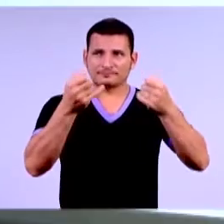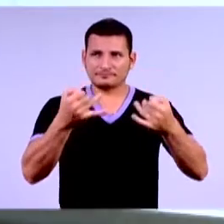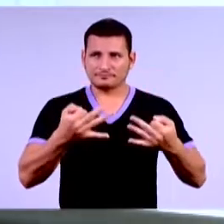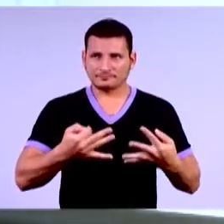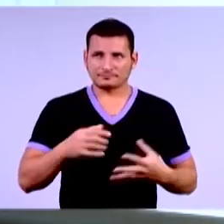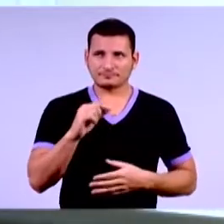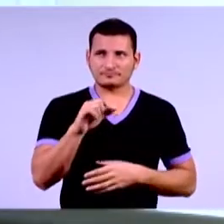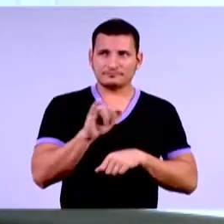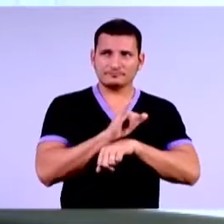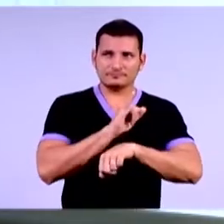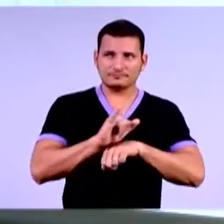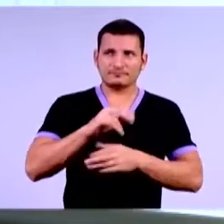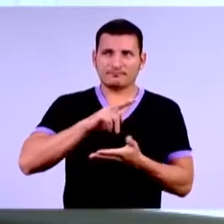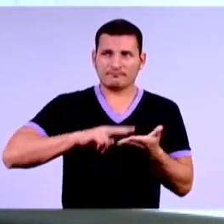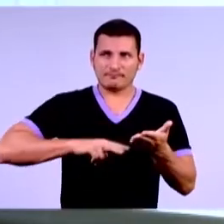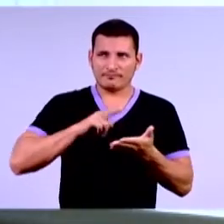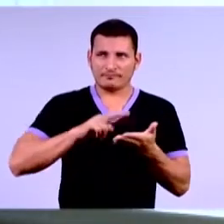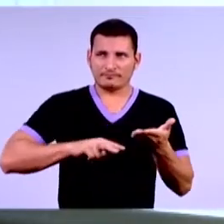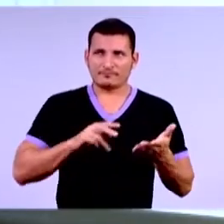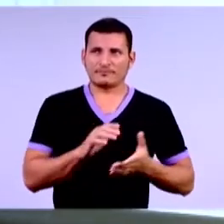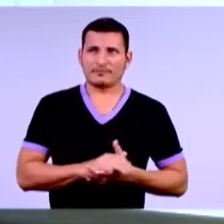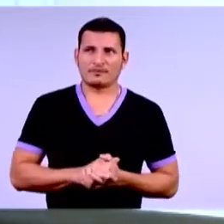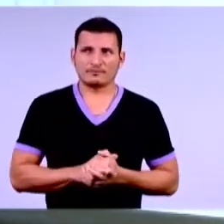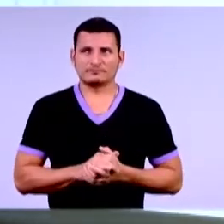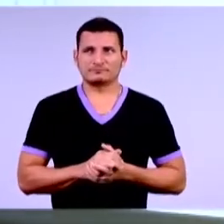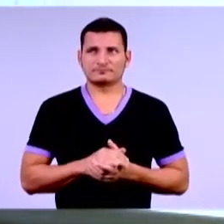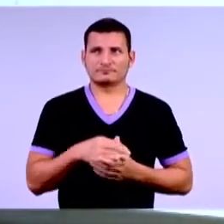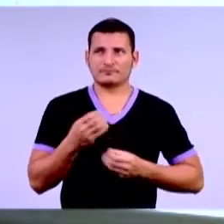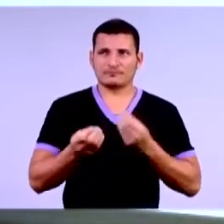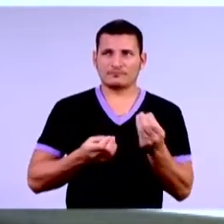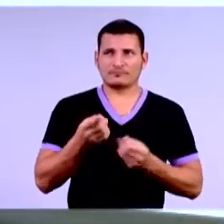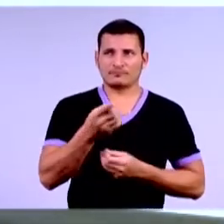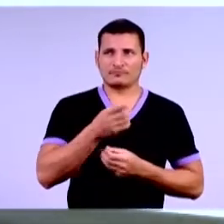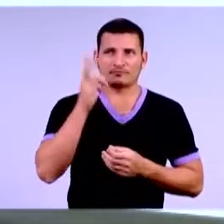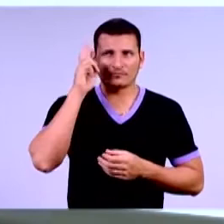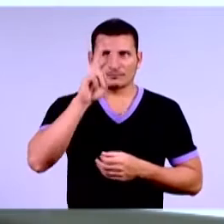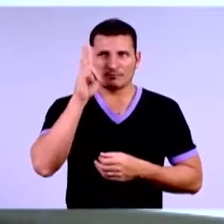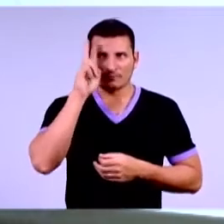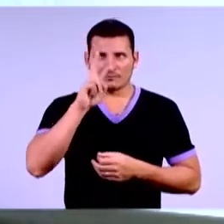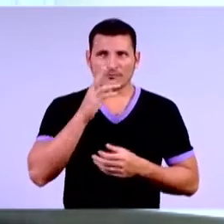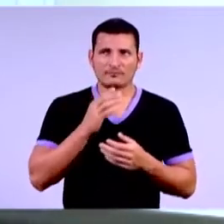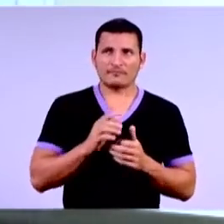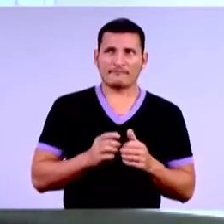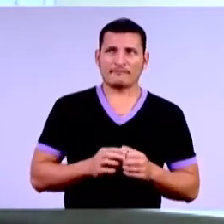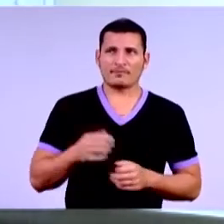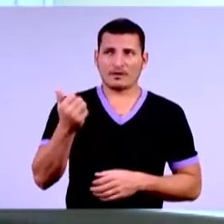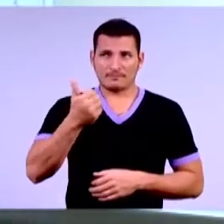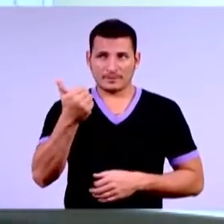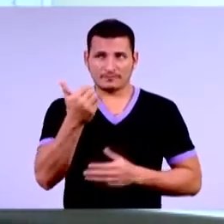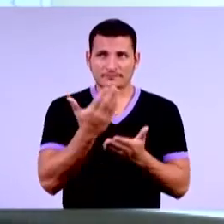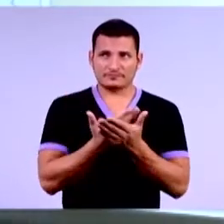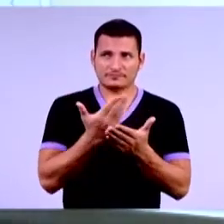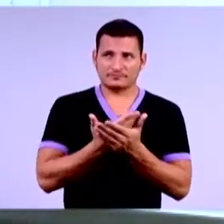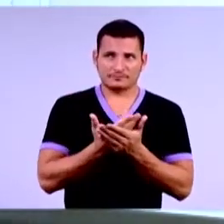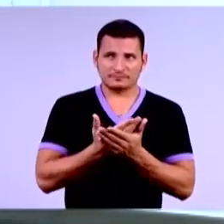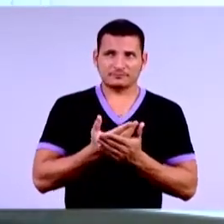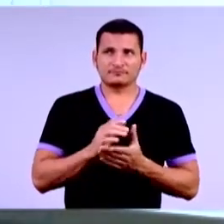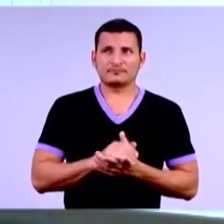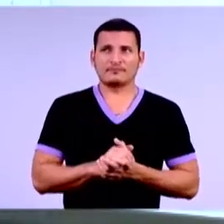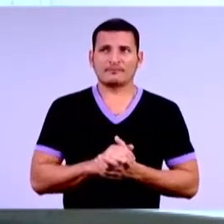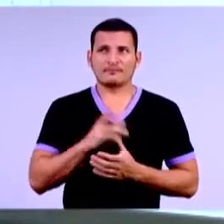estratégias de leitura é como vocês devem estar lembrados a nossa primeira aula foi sobre